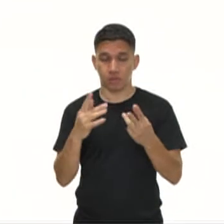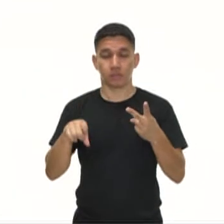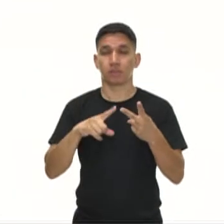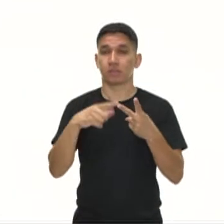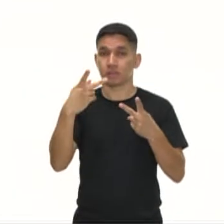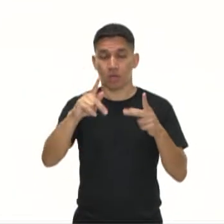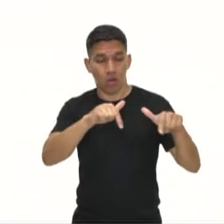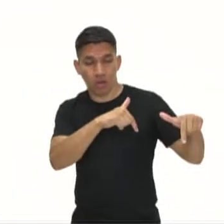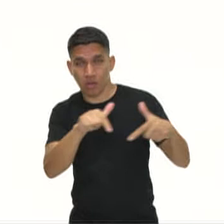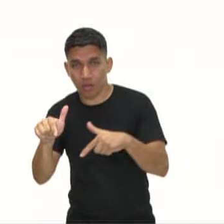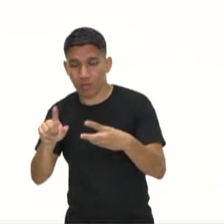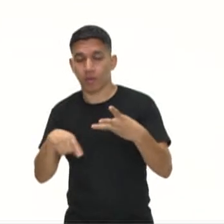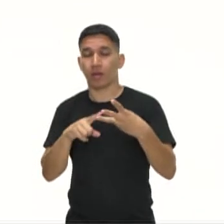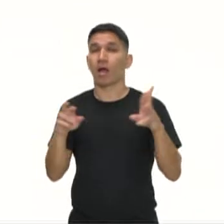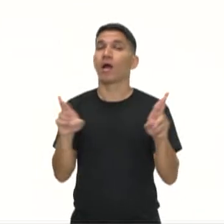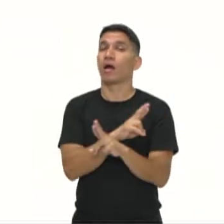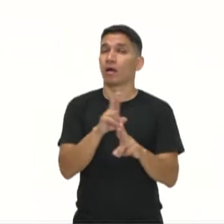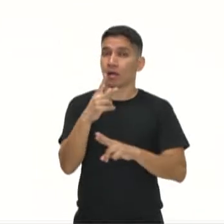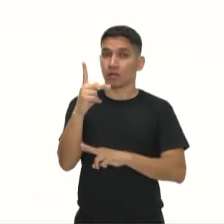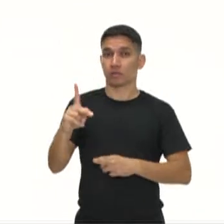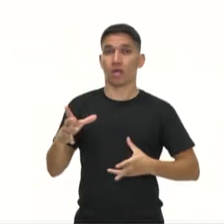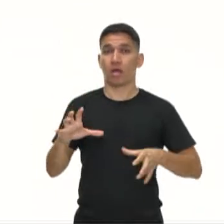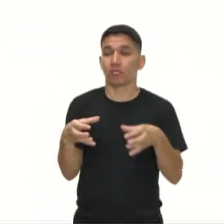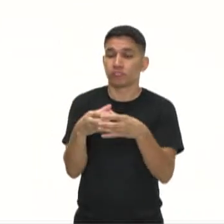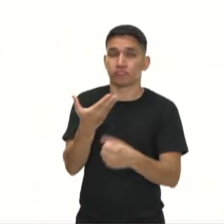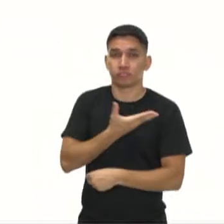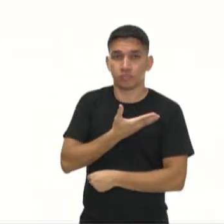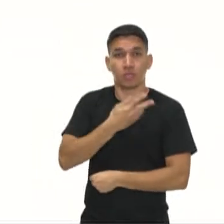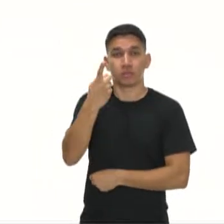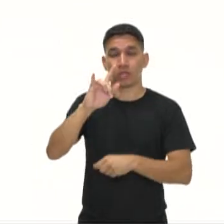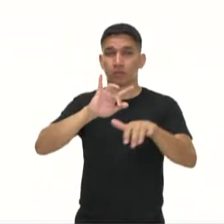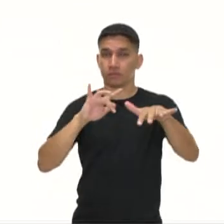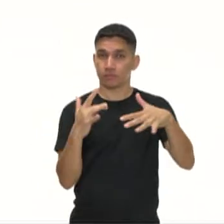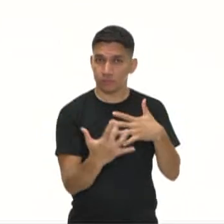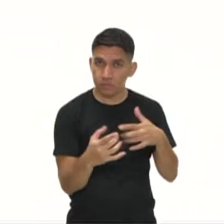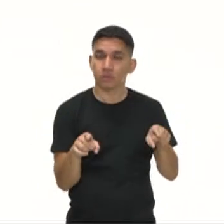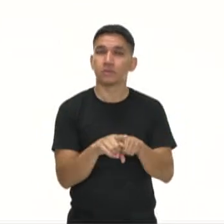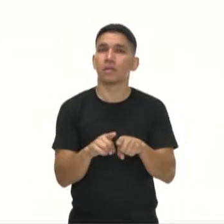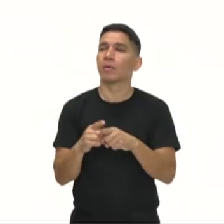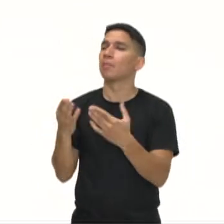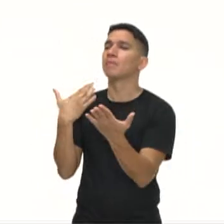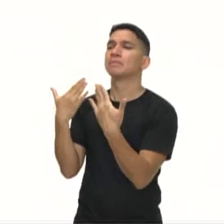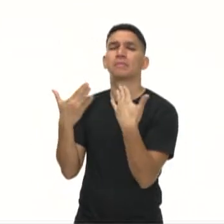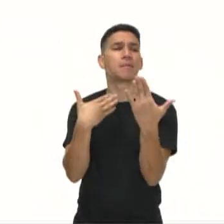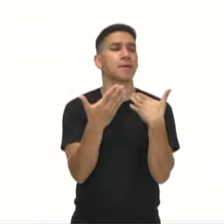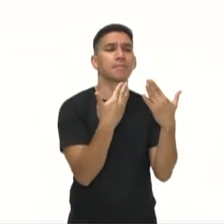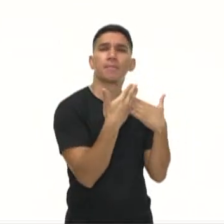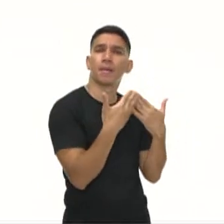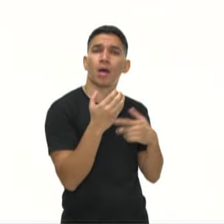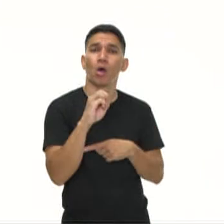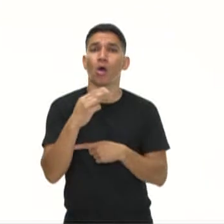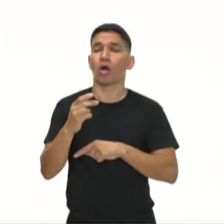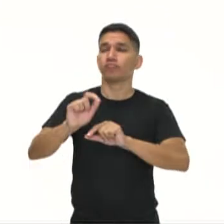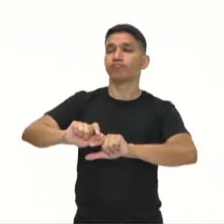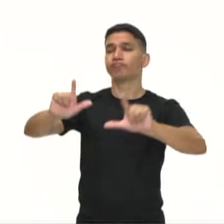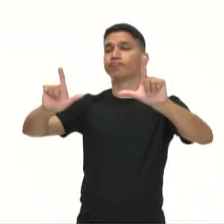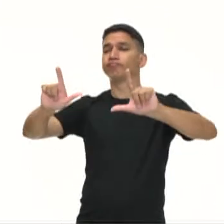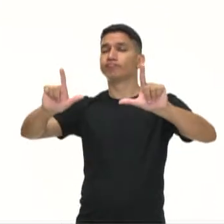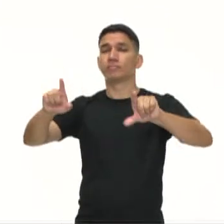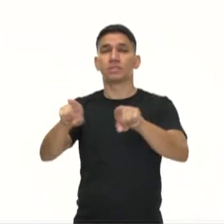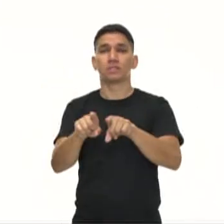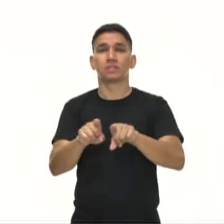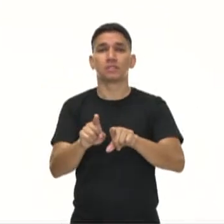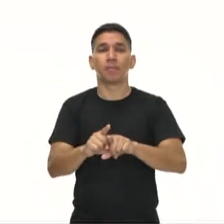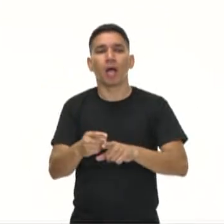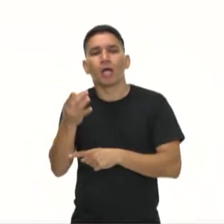trabalho, a relação com seus colegas, suas redes sociais, os debates, o noticiário e as práticas